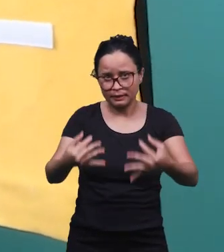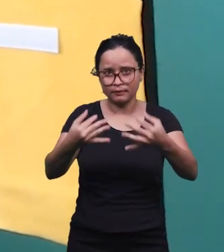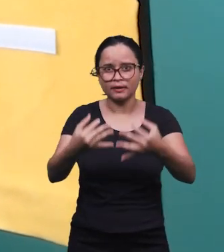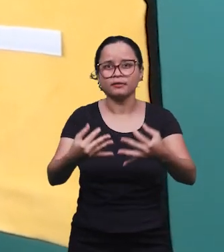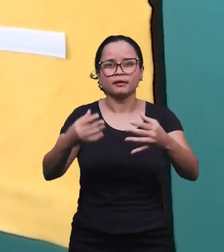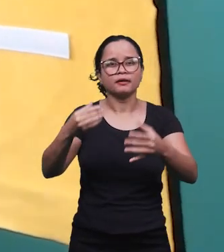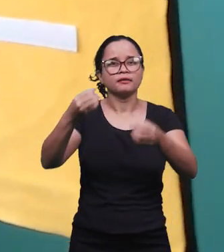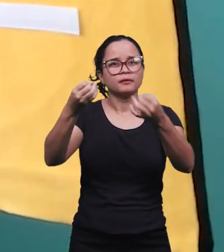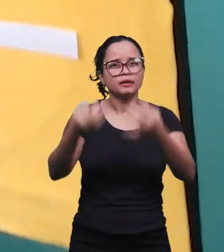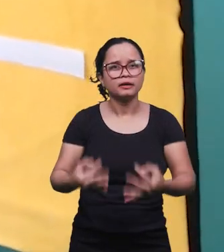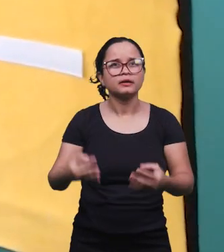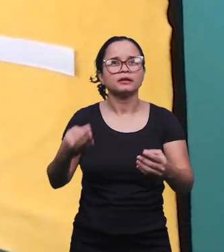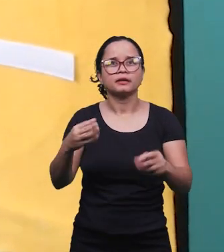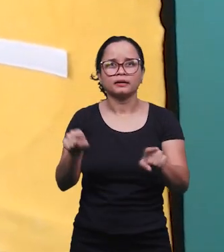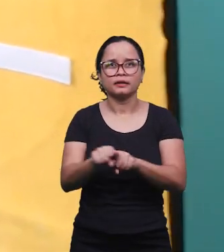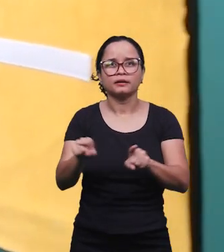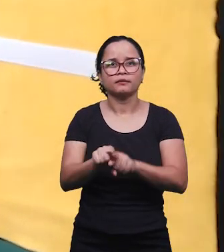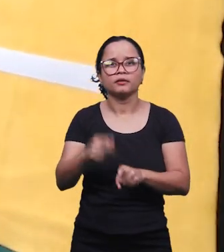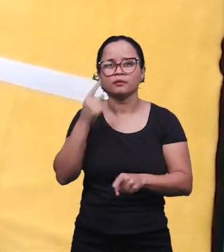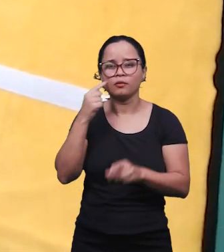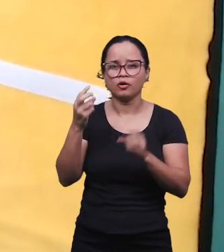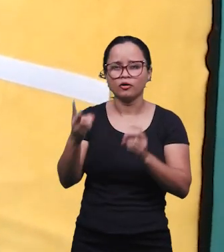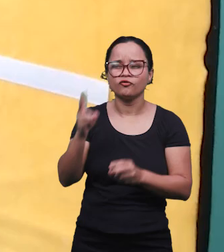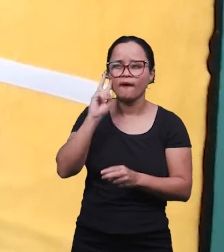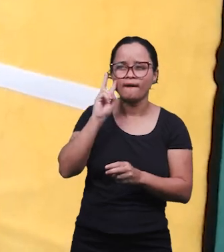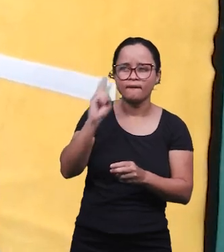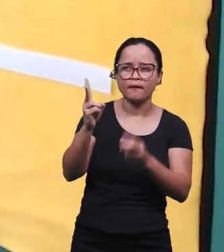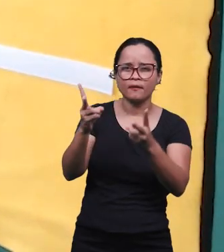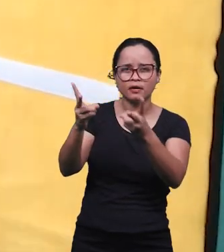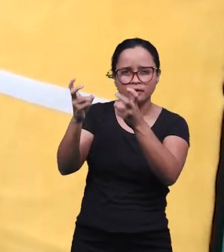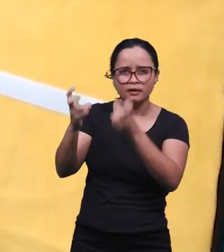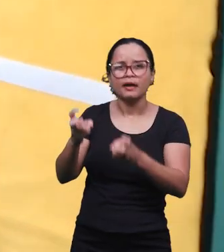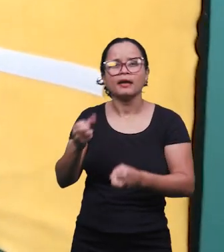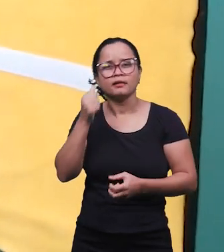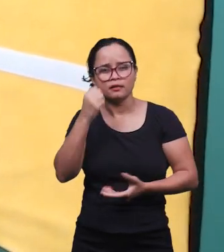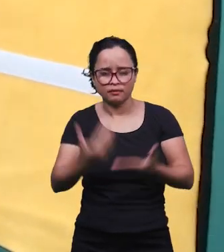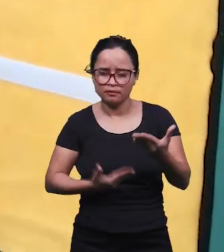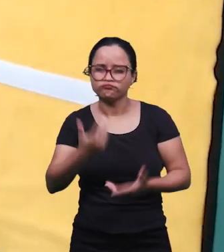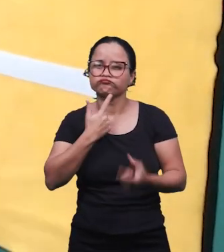descrição e você pode também acessar esses pictogramas, tá bom? Se a irmã